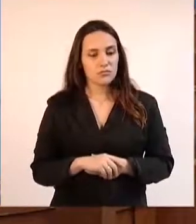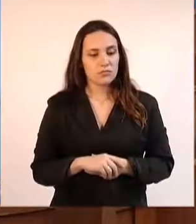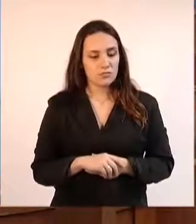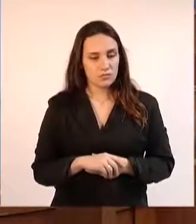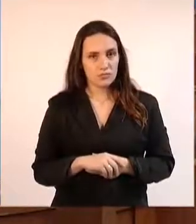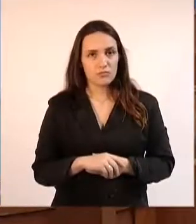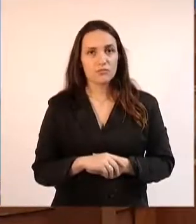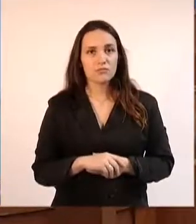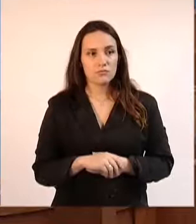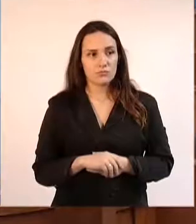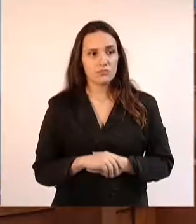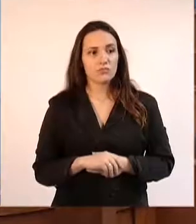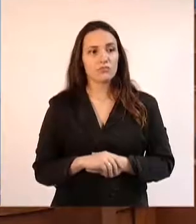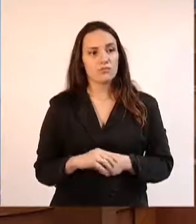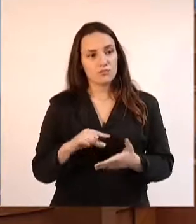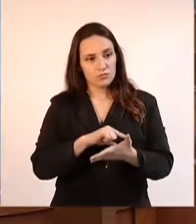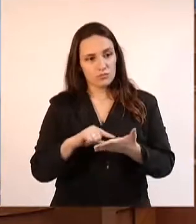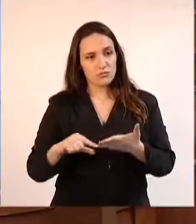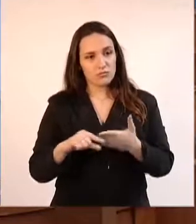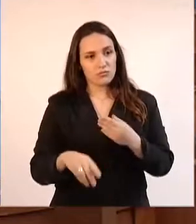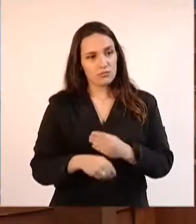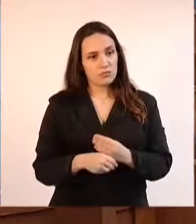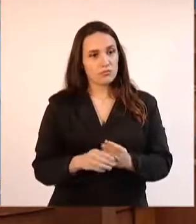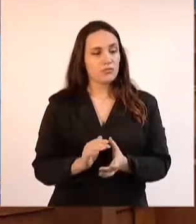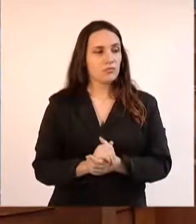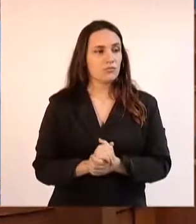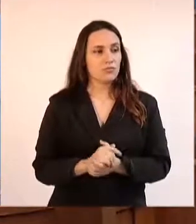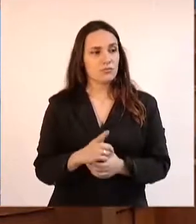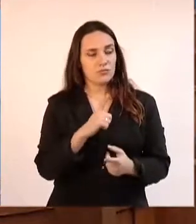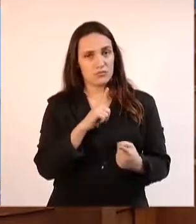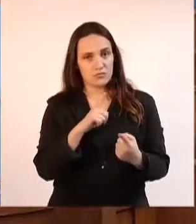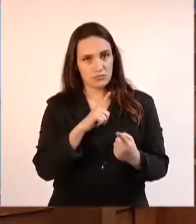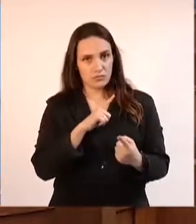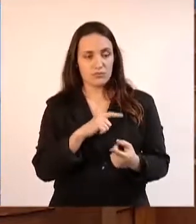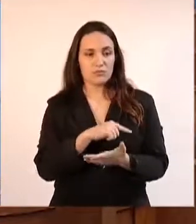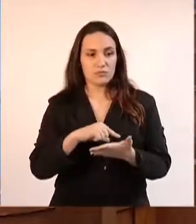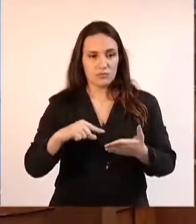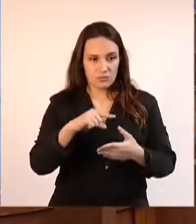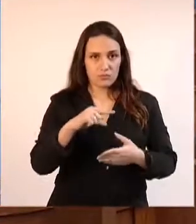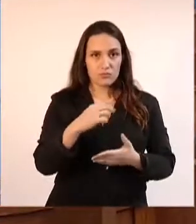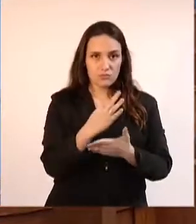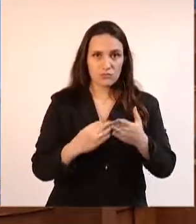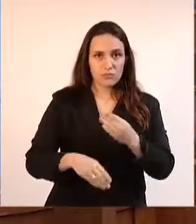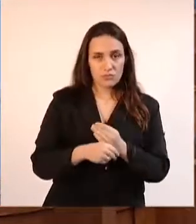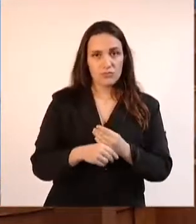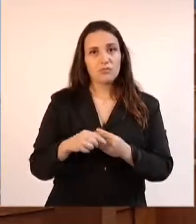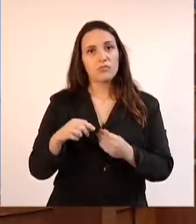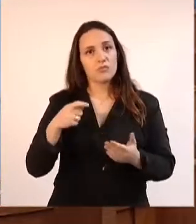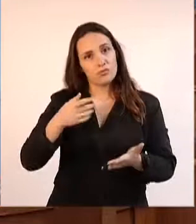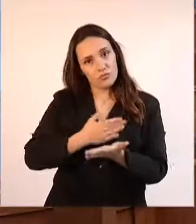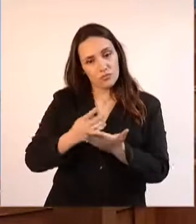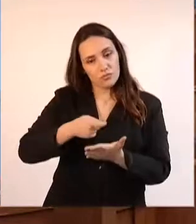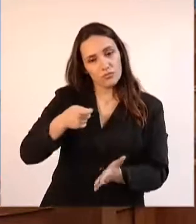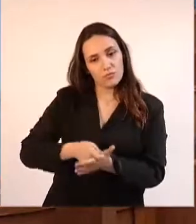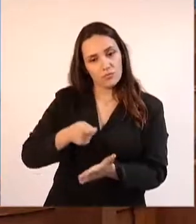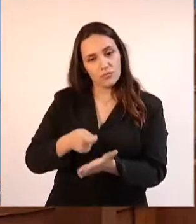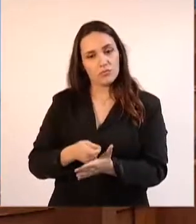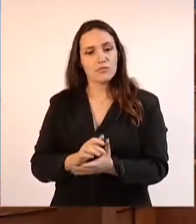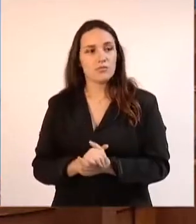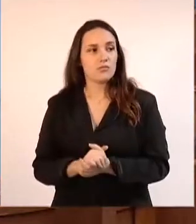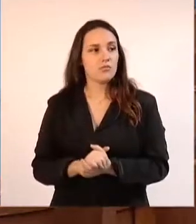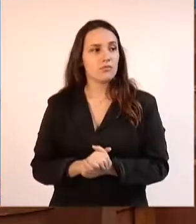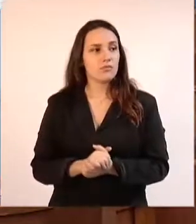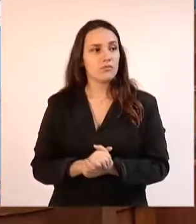adotadas pelas emendas constitucionais. Aí eu tenho, esta emenda constitucional entra em vigor na data de sua publicação, produzindo